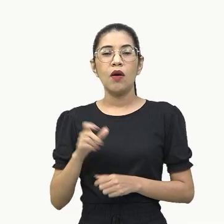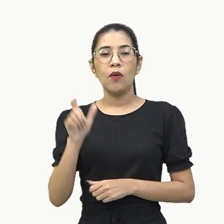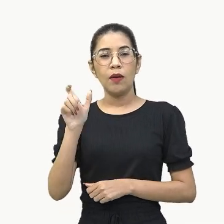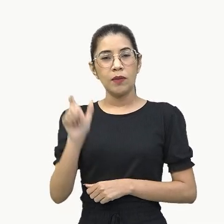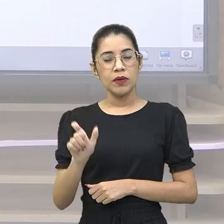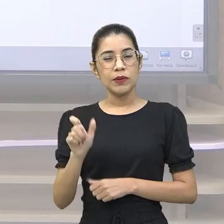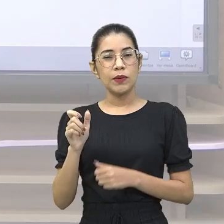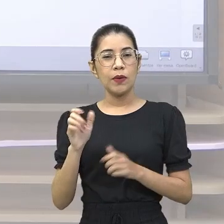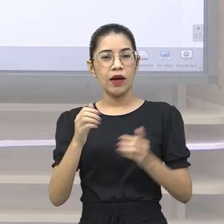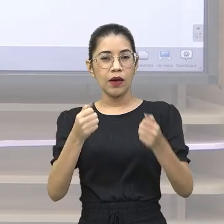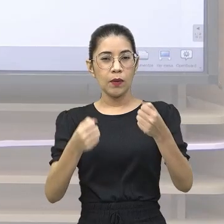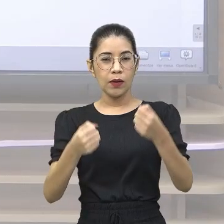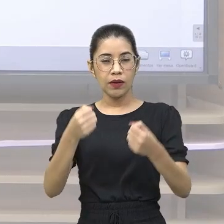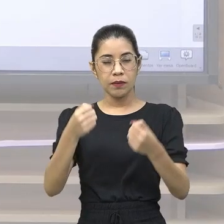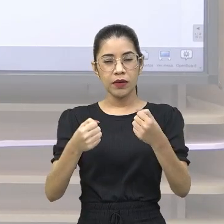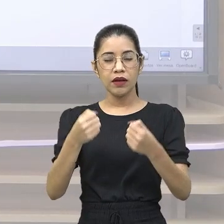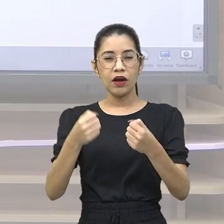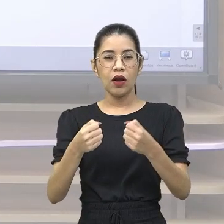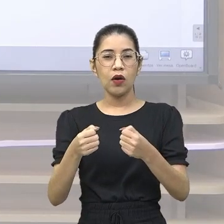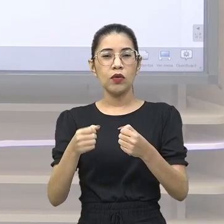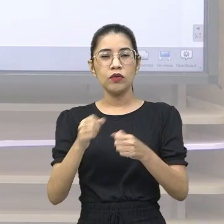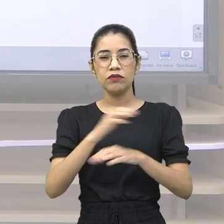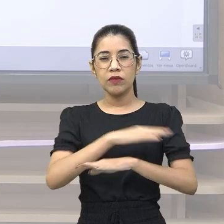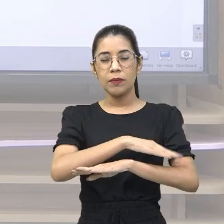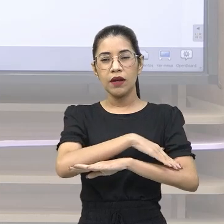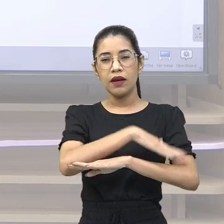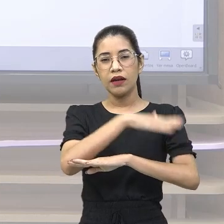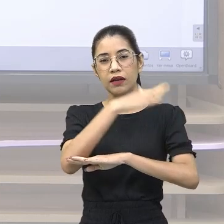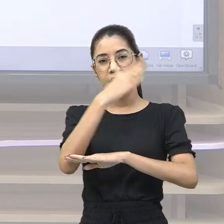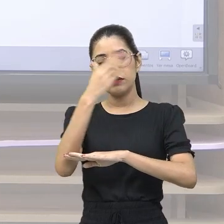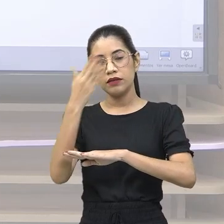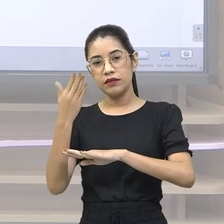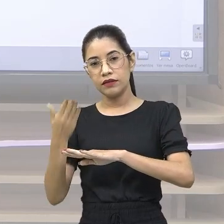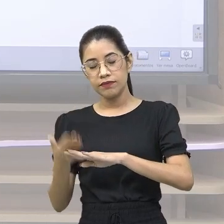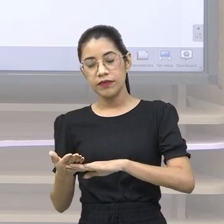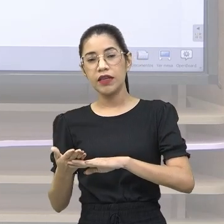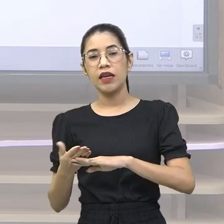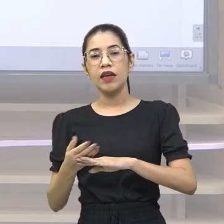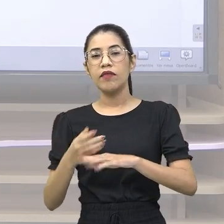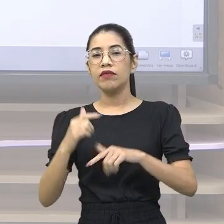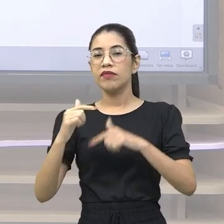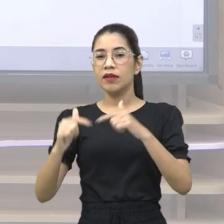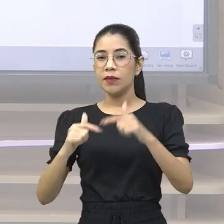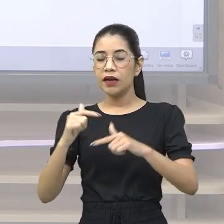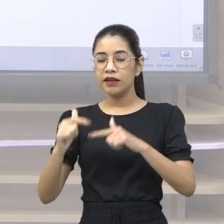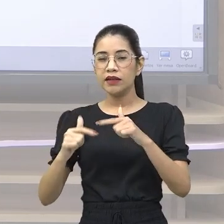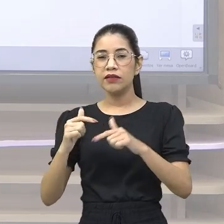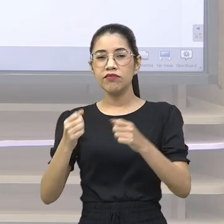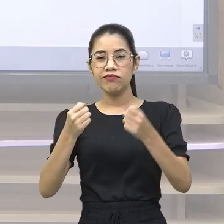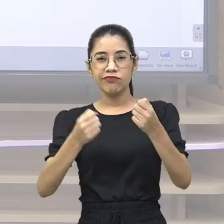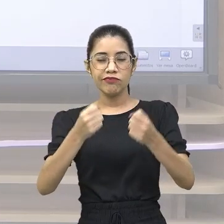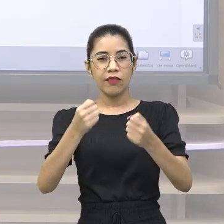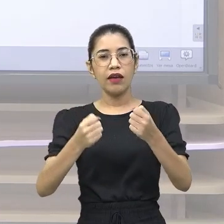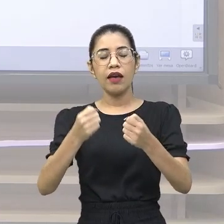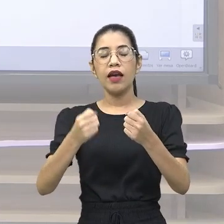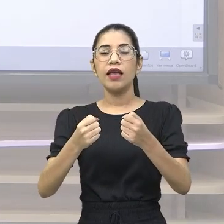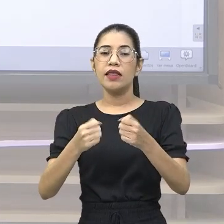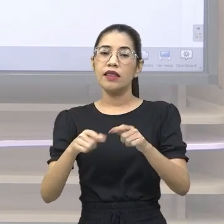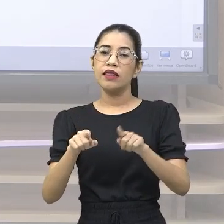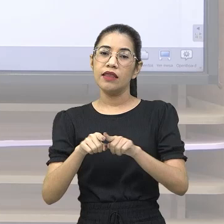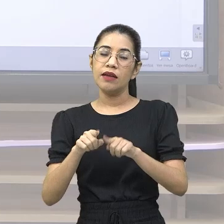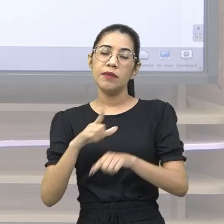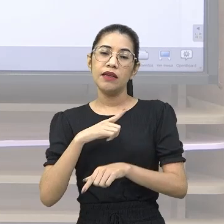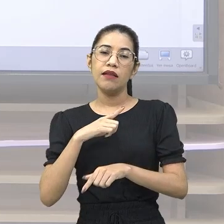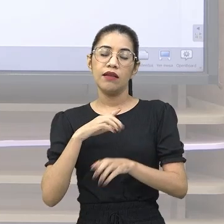noite eh dirigindo trabalhando nessas nessas empresas eh e enfrentando também